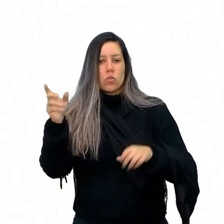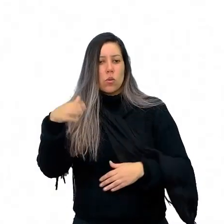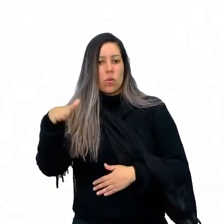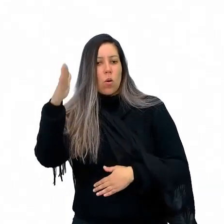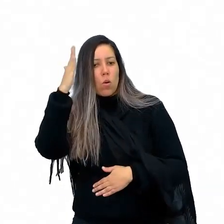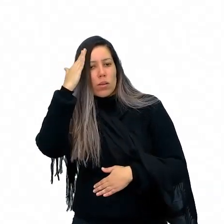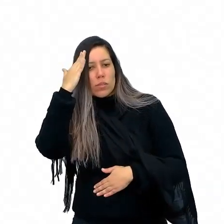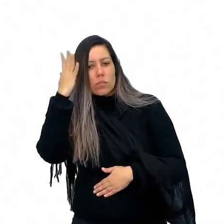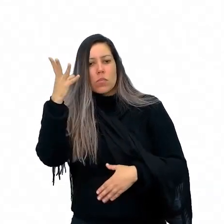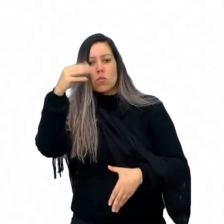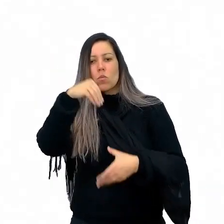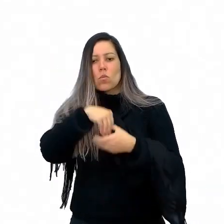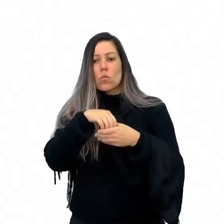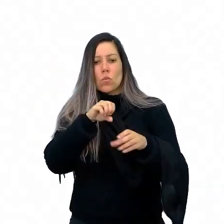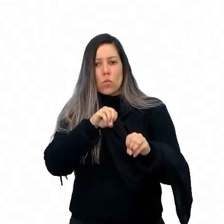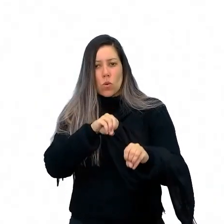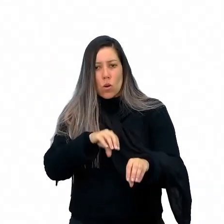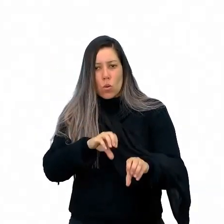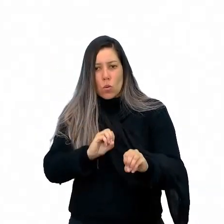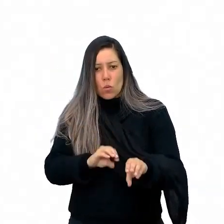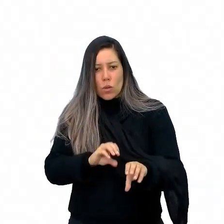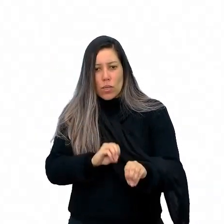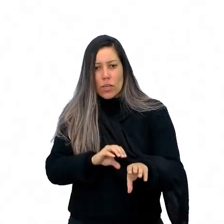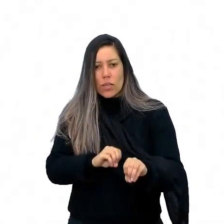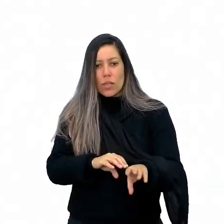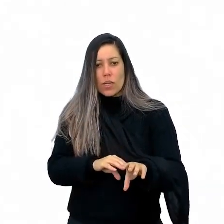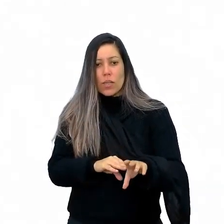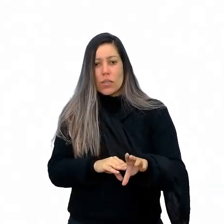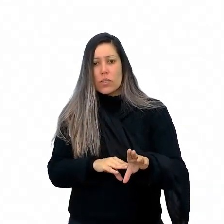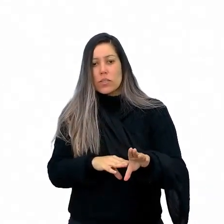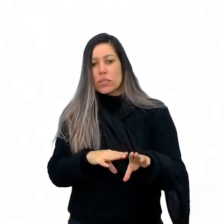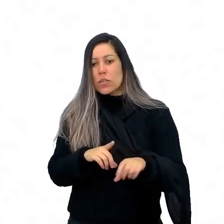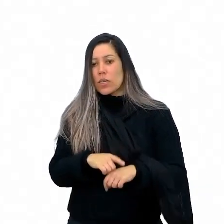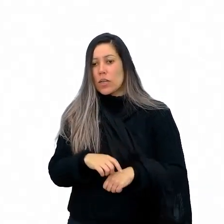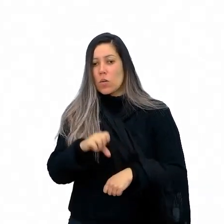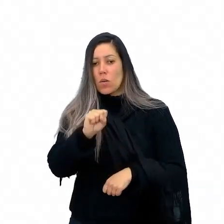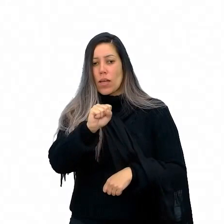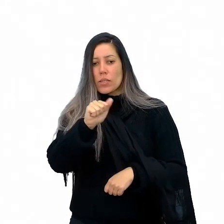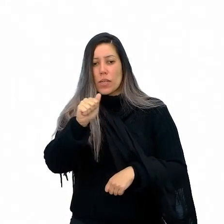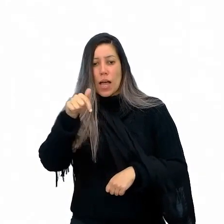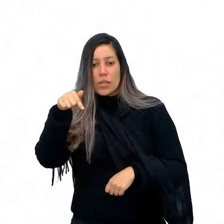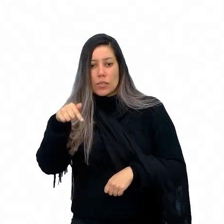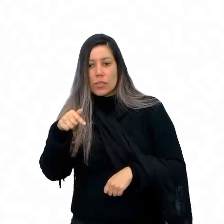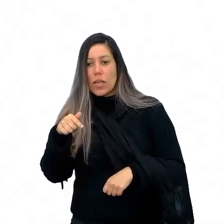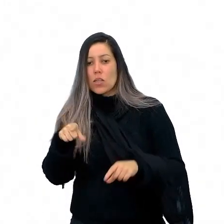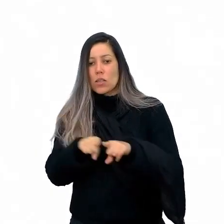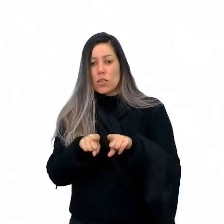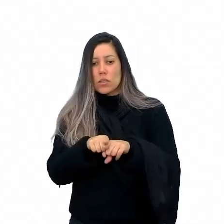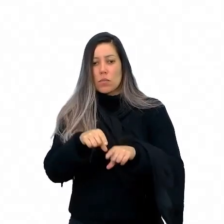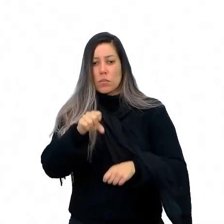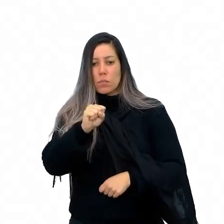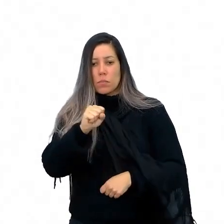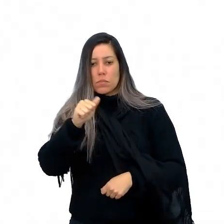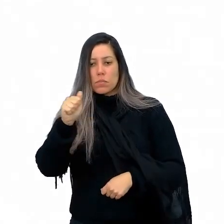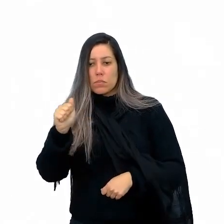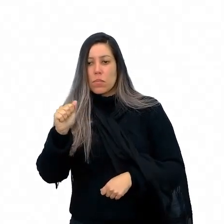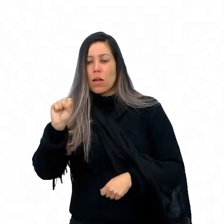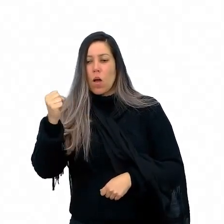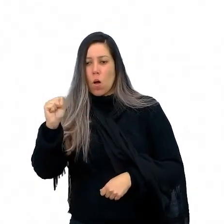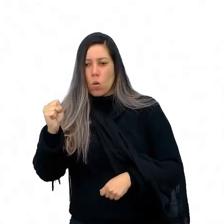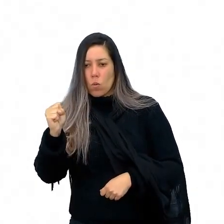a SA7 e SA8, como está posto ali em cima, tá bem? E, por